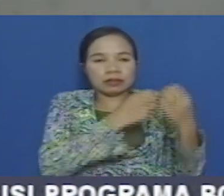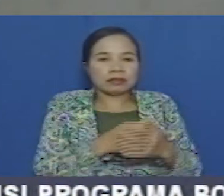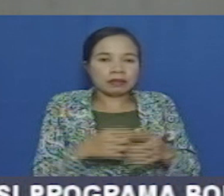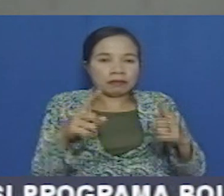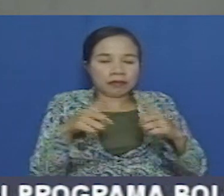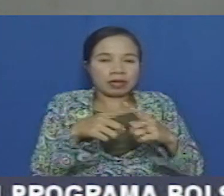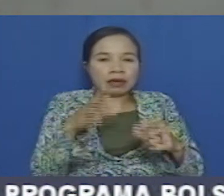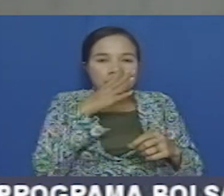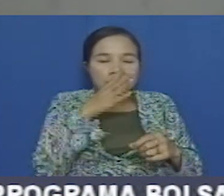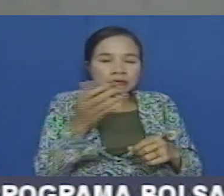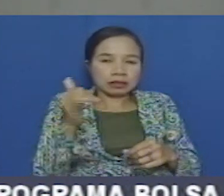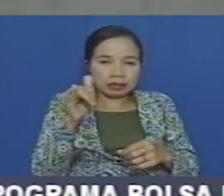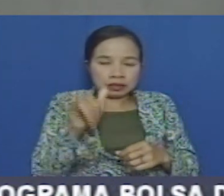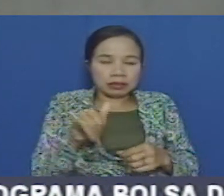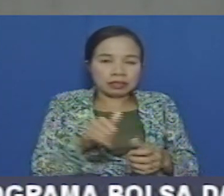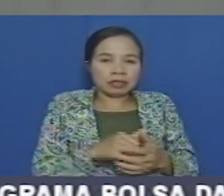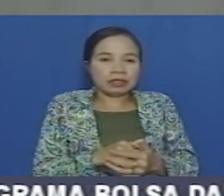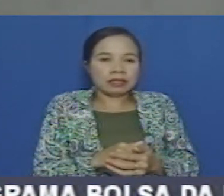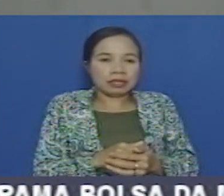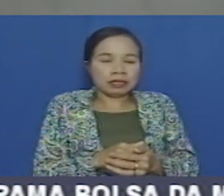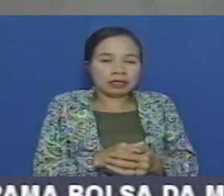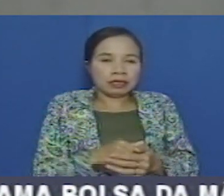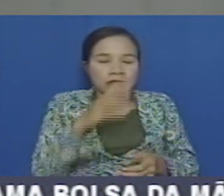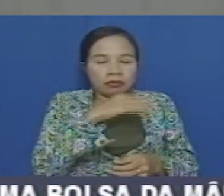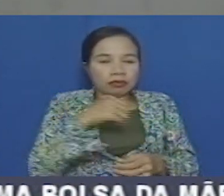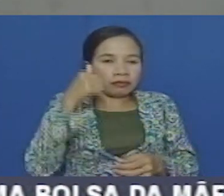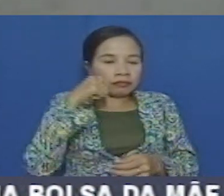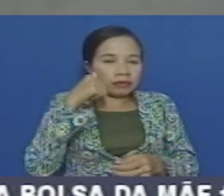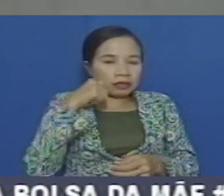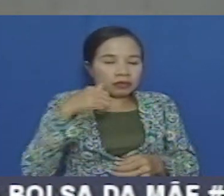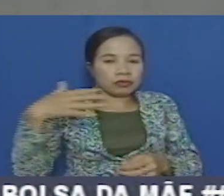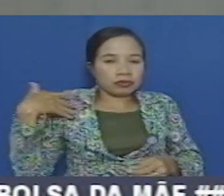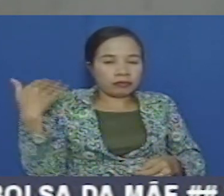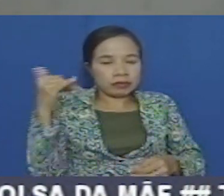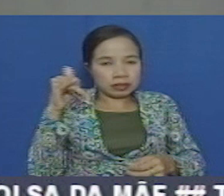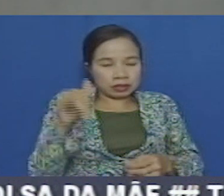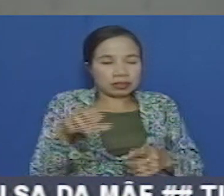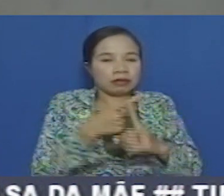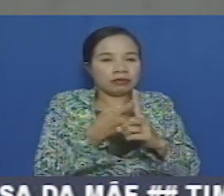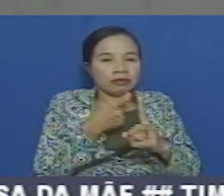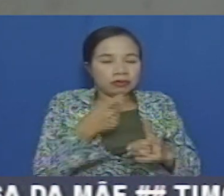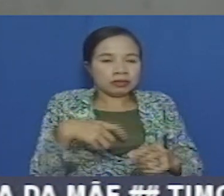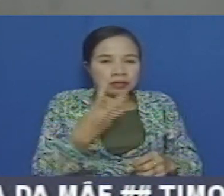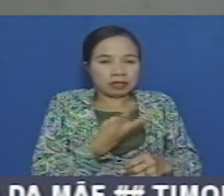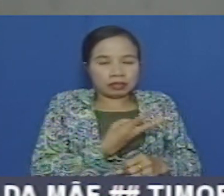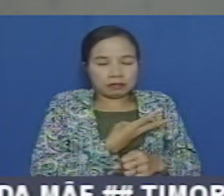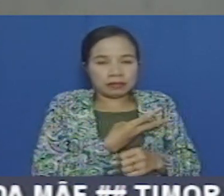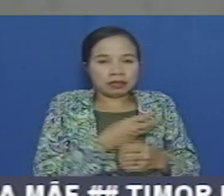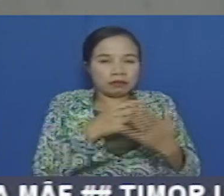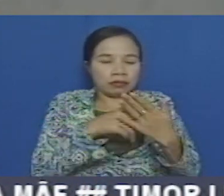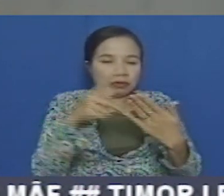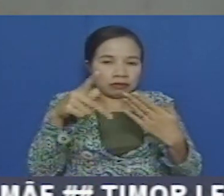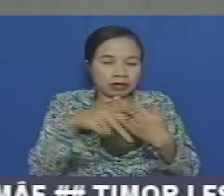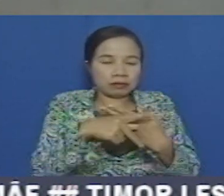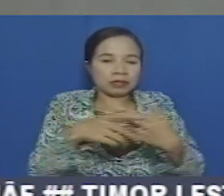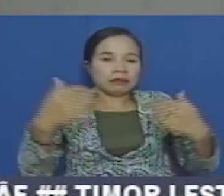aí não feito um sira, no feito foi ensaio sira, li husi a menininha programa sir